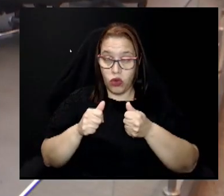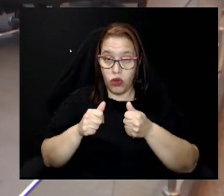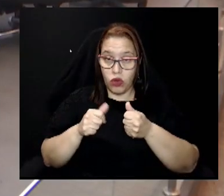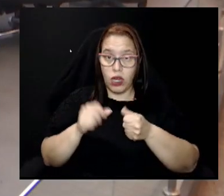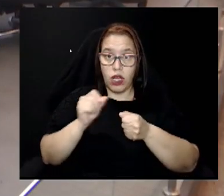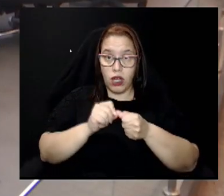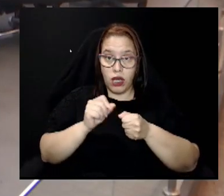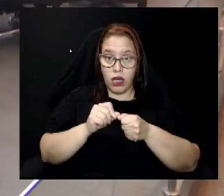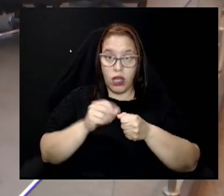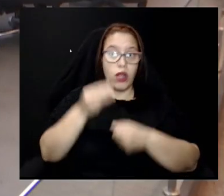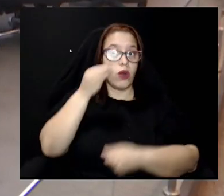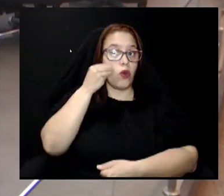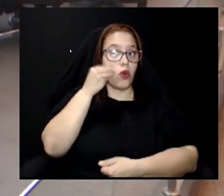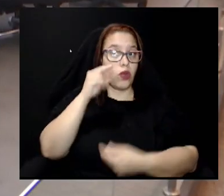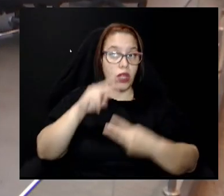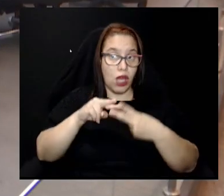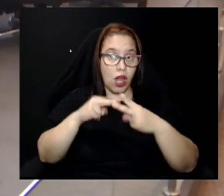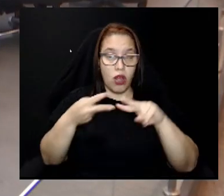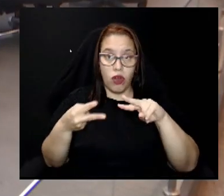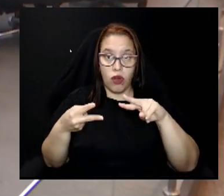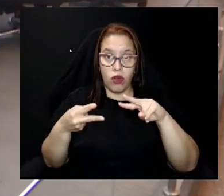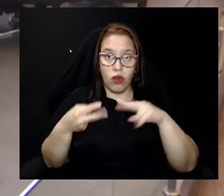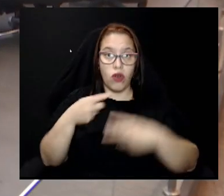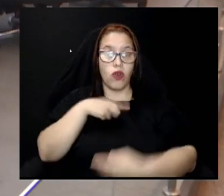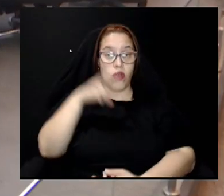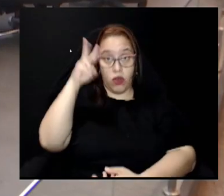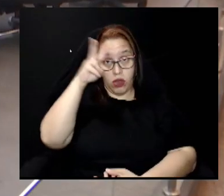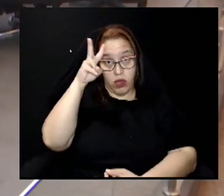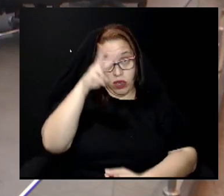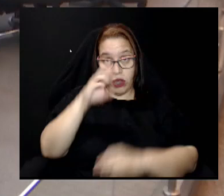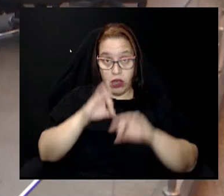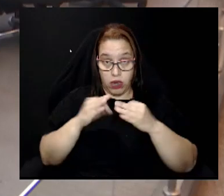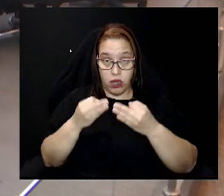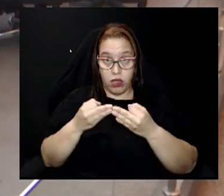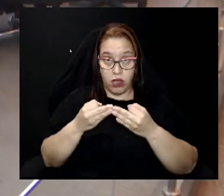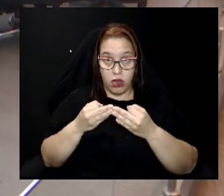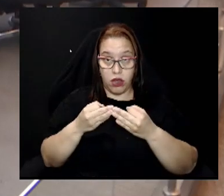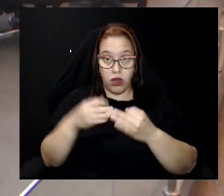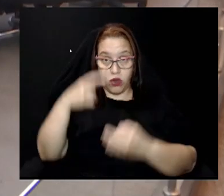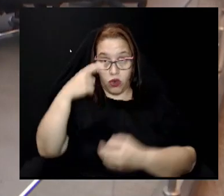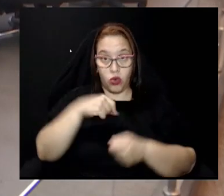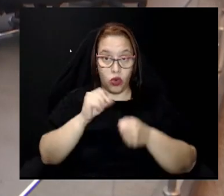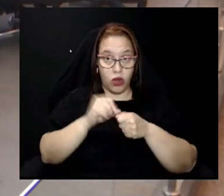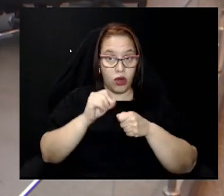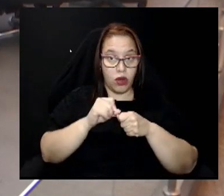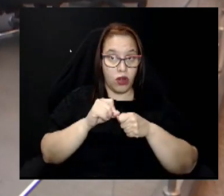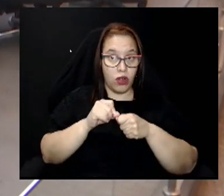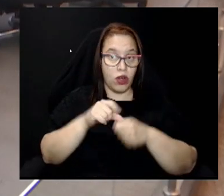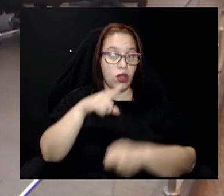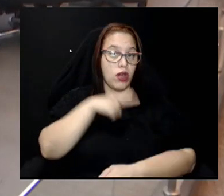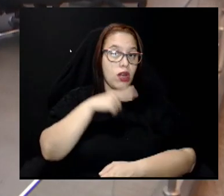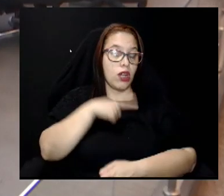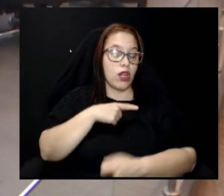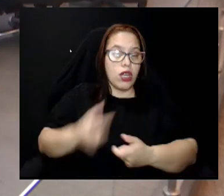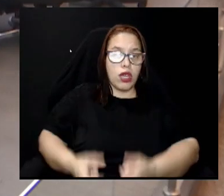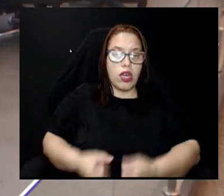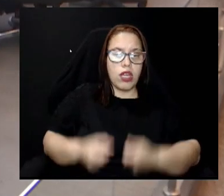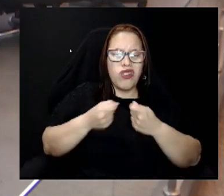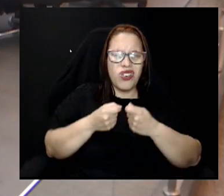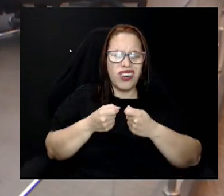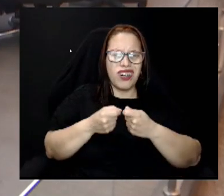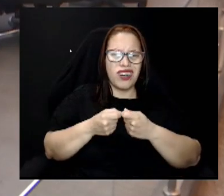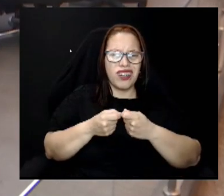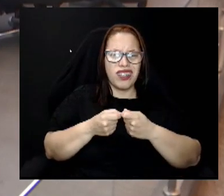teste genético? Eu tenho que ter histórico familiar? Sou eu que faço? É quem teve o câncer? E qual é a